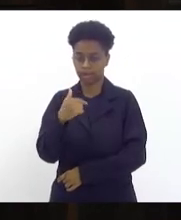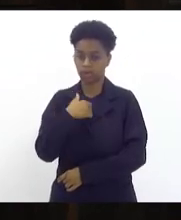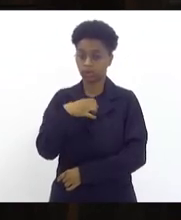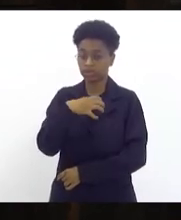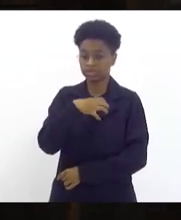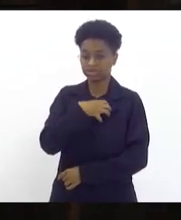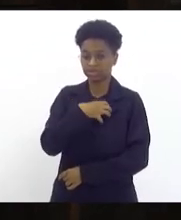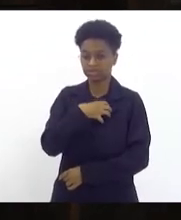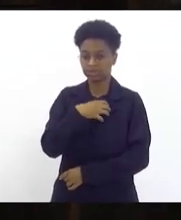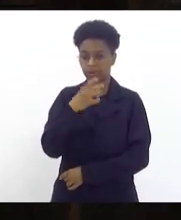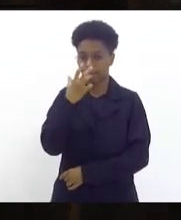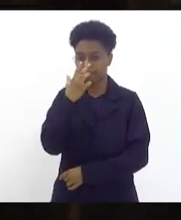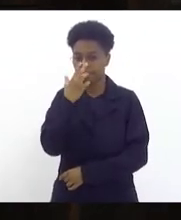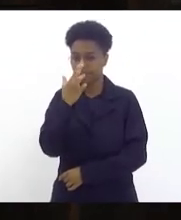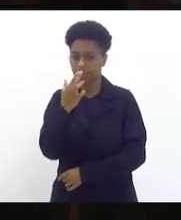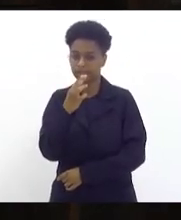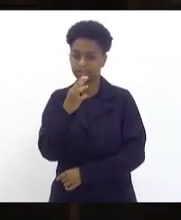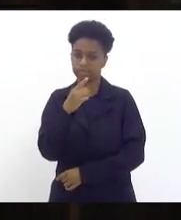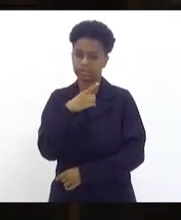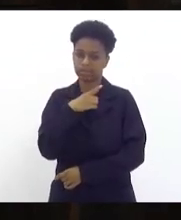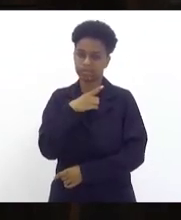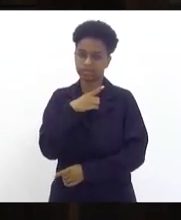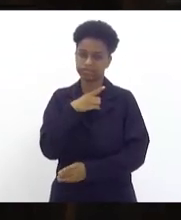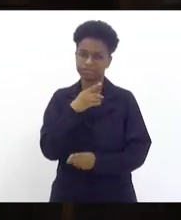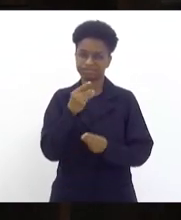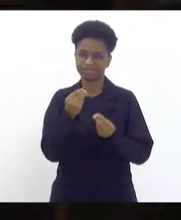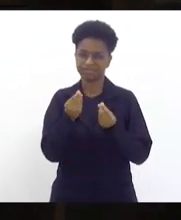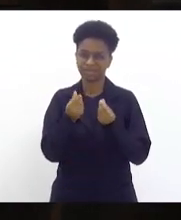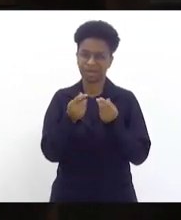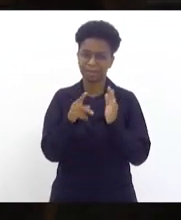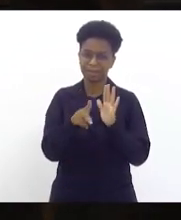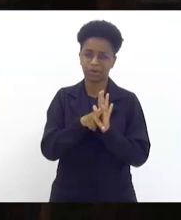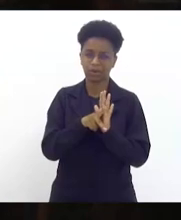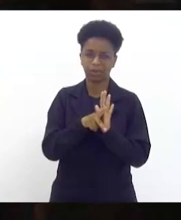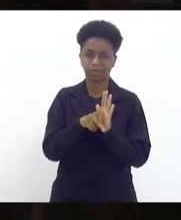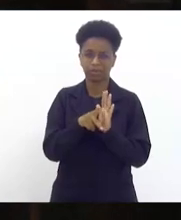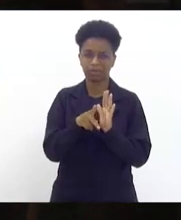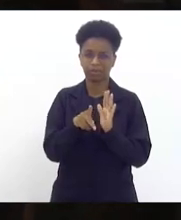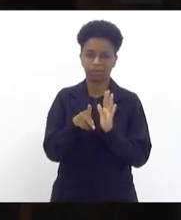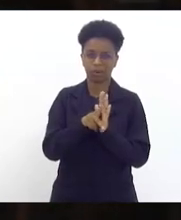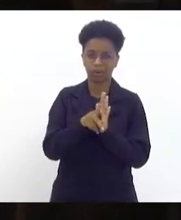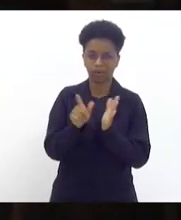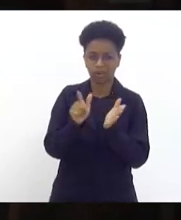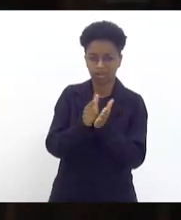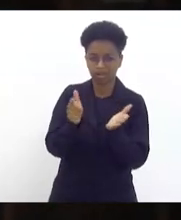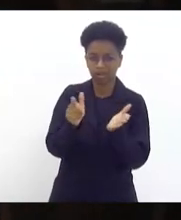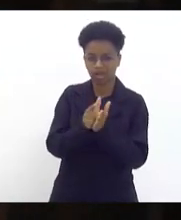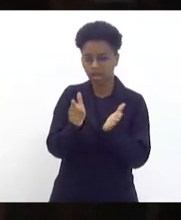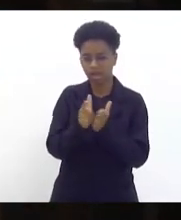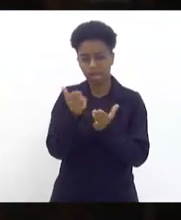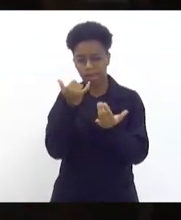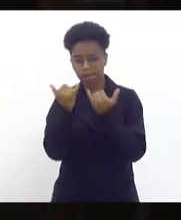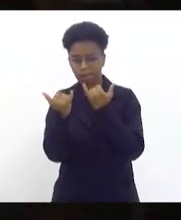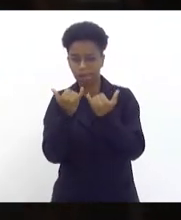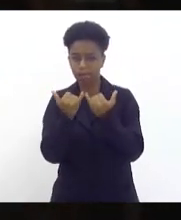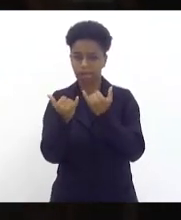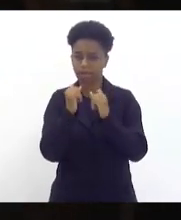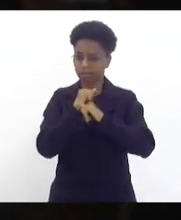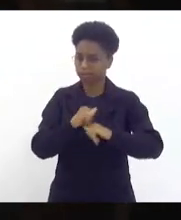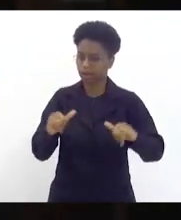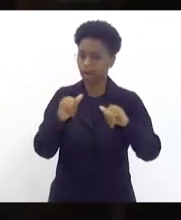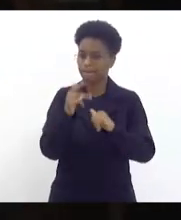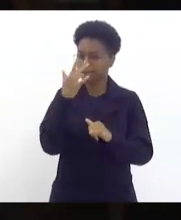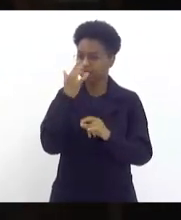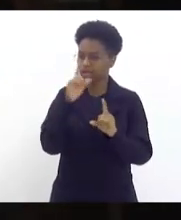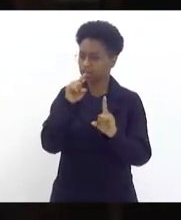que existe até mesmo da própria do próprio jornalismo uma intenção grande de